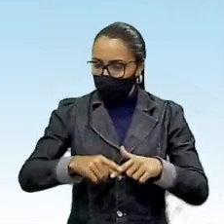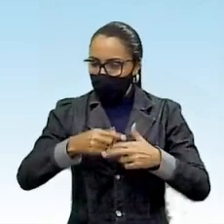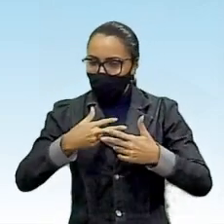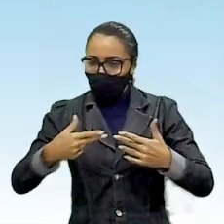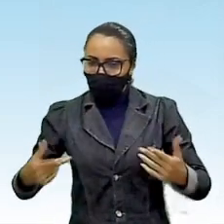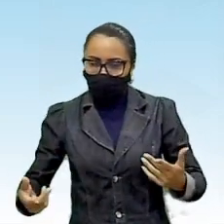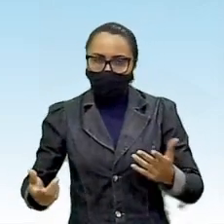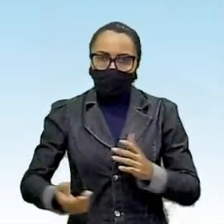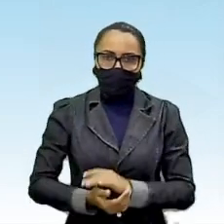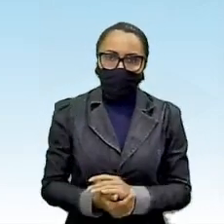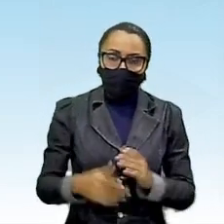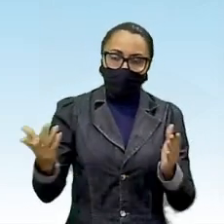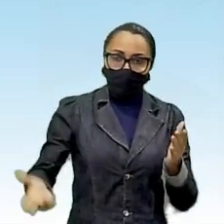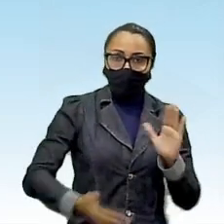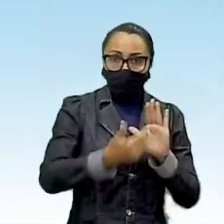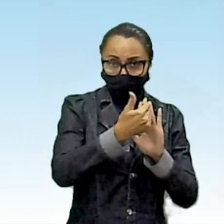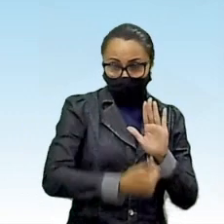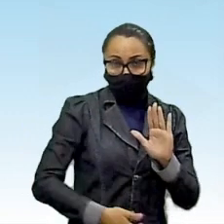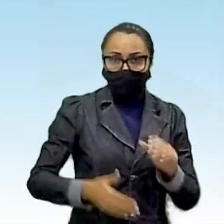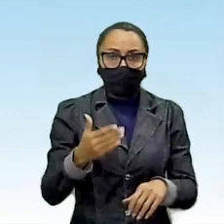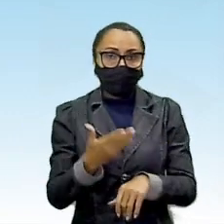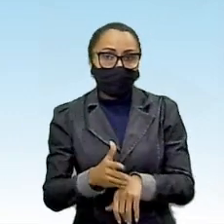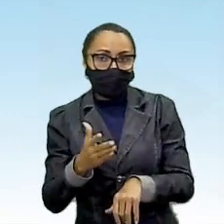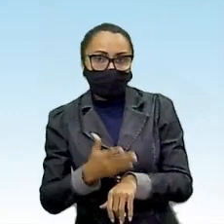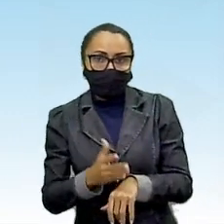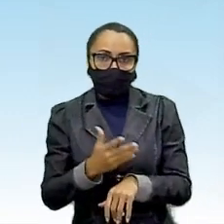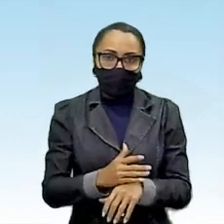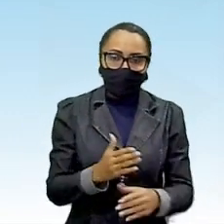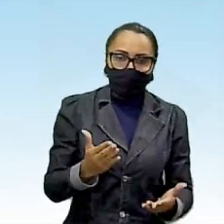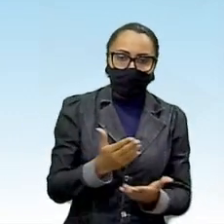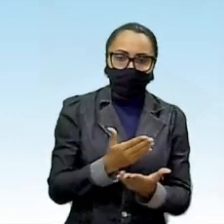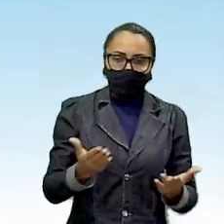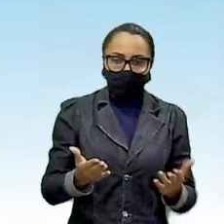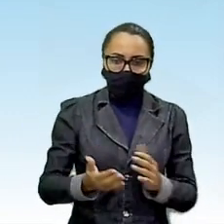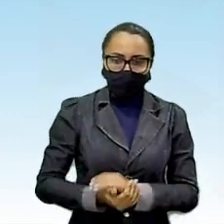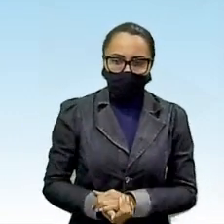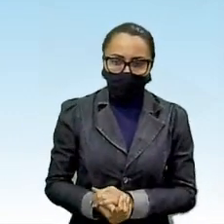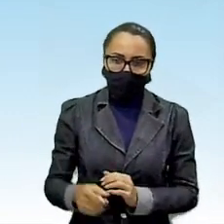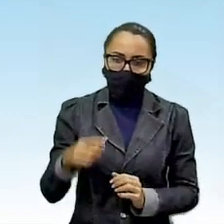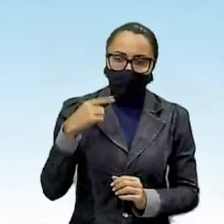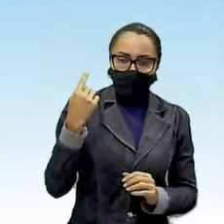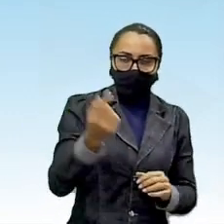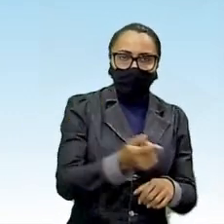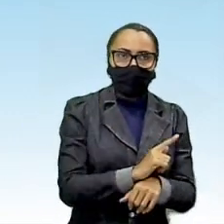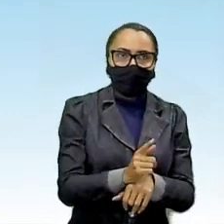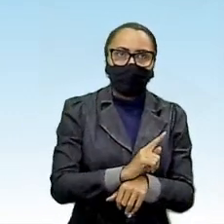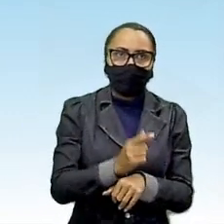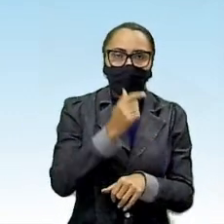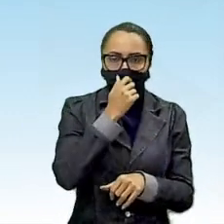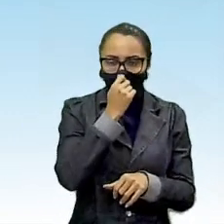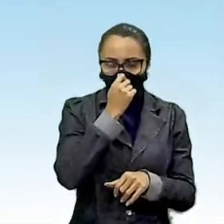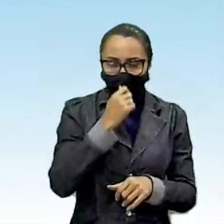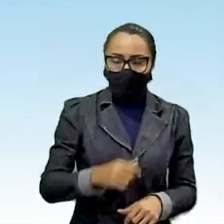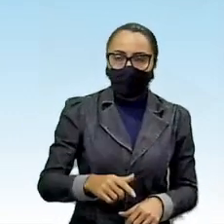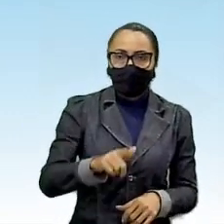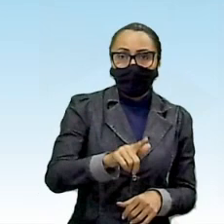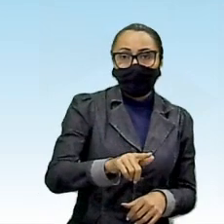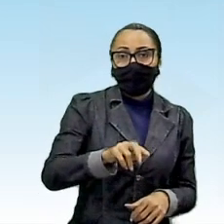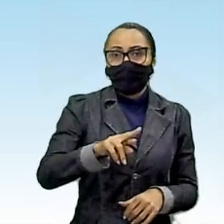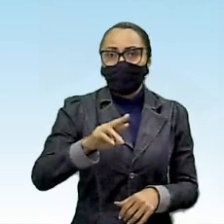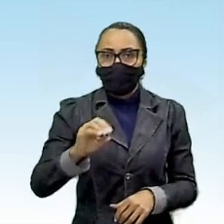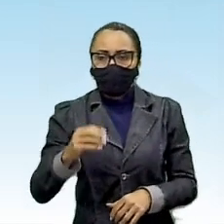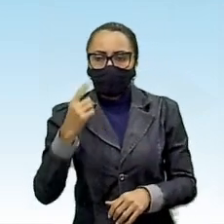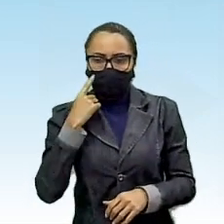dessa teoria, é o documento, na prática, é a ação, né, dessa gestão que é o GRO.